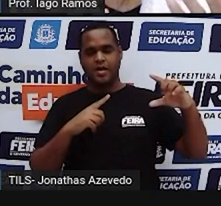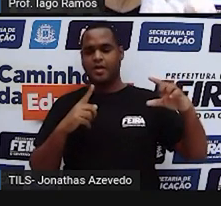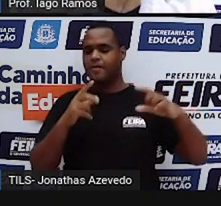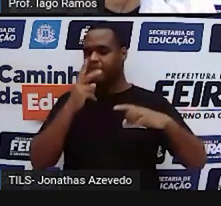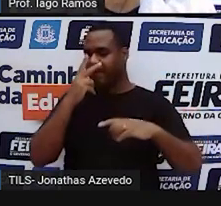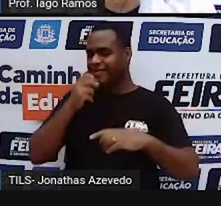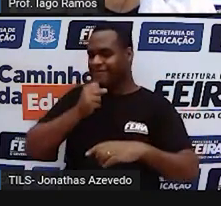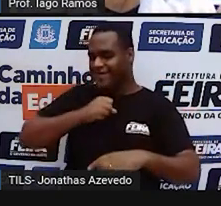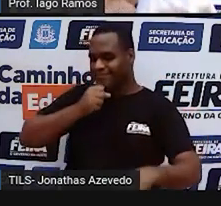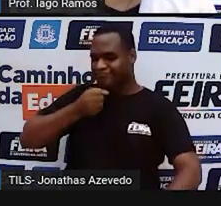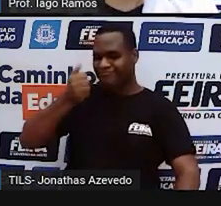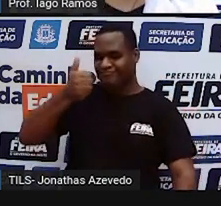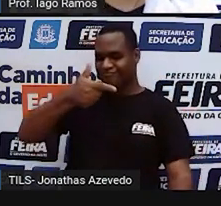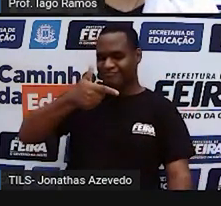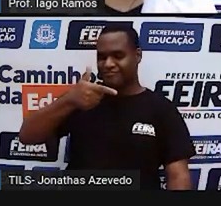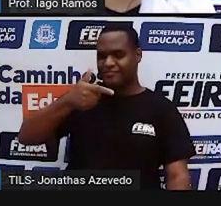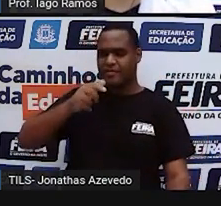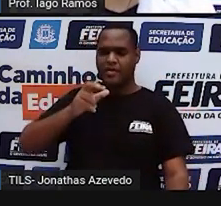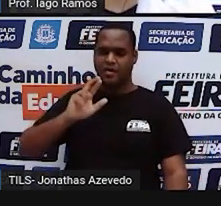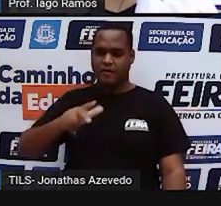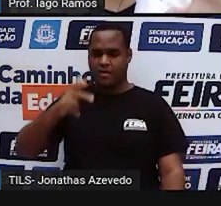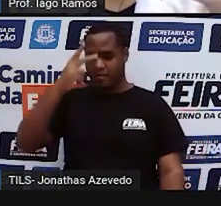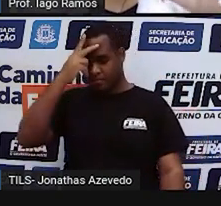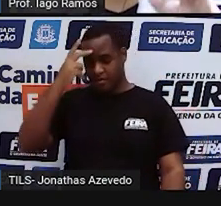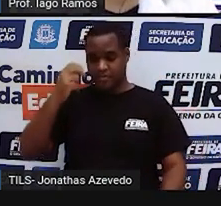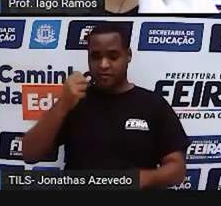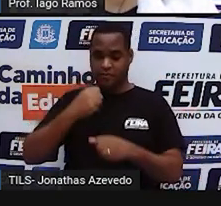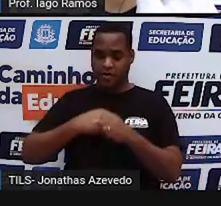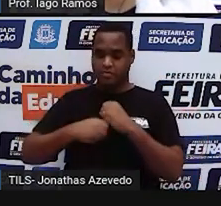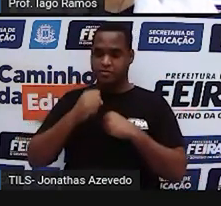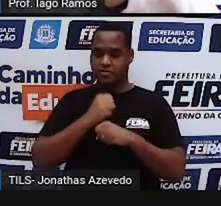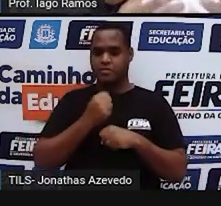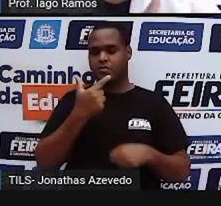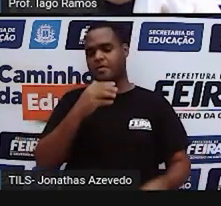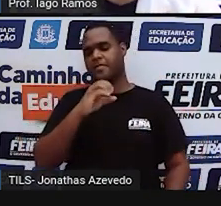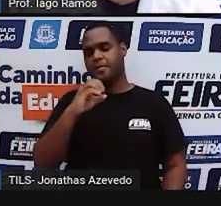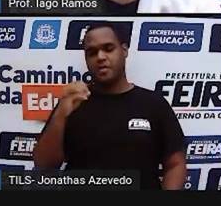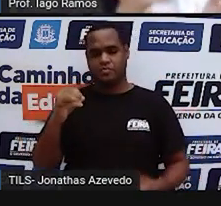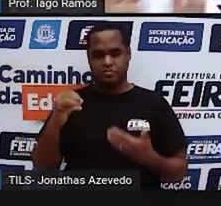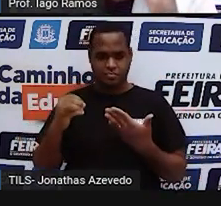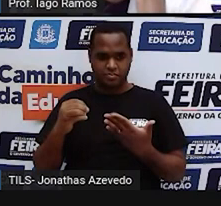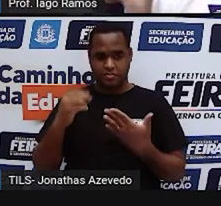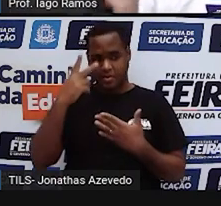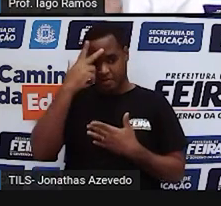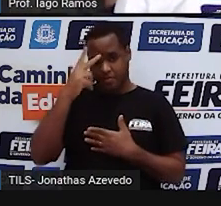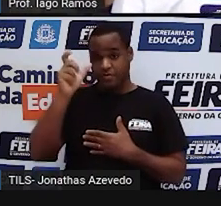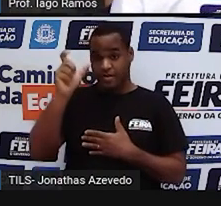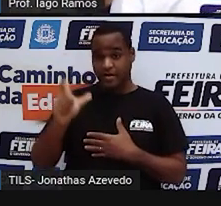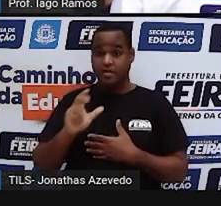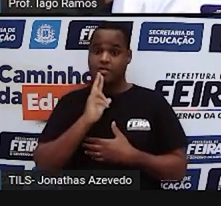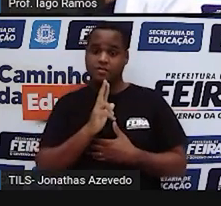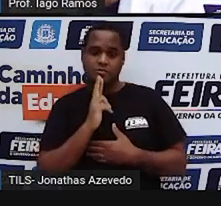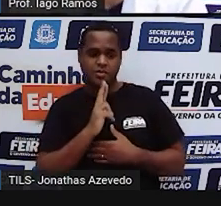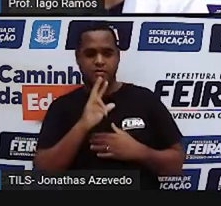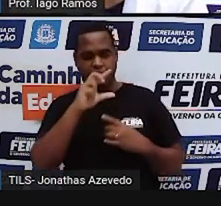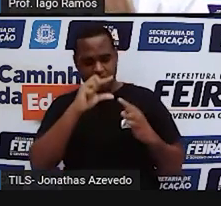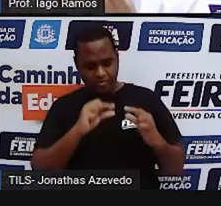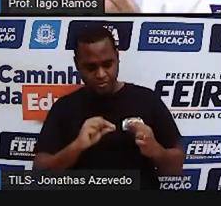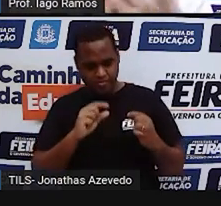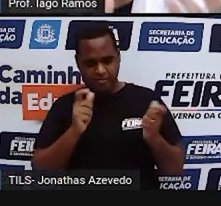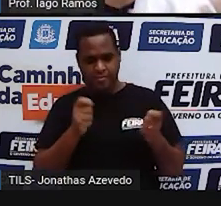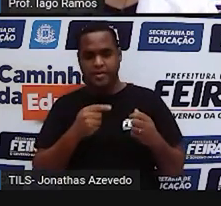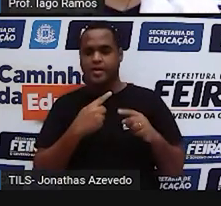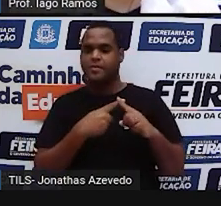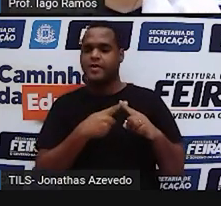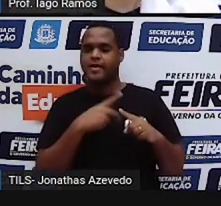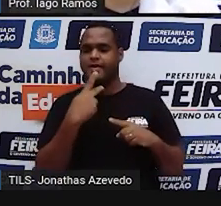ela é mais velha diferente de uma pessoa que nasceu no ano 2000 essa pessoa vai ter um resultado menor né